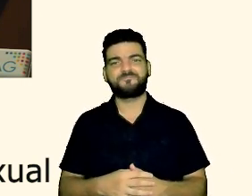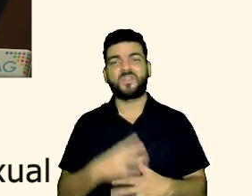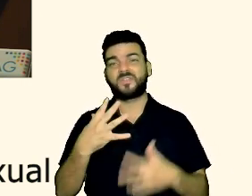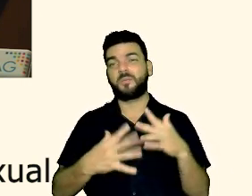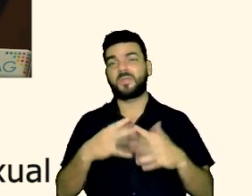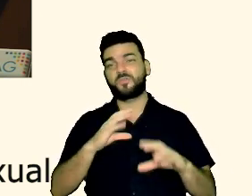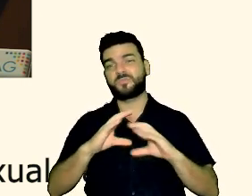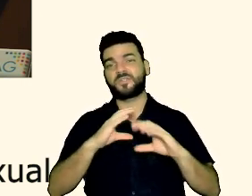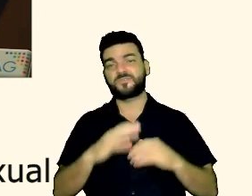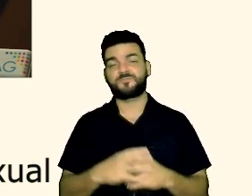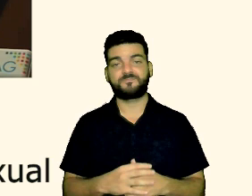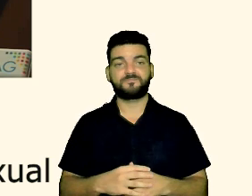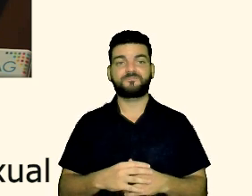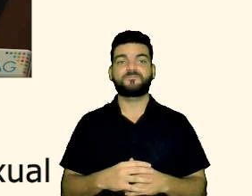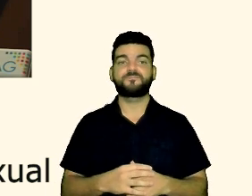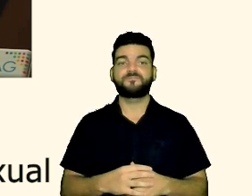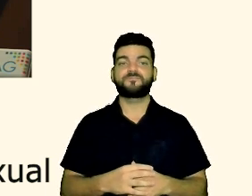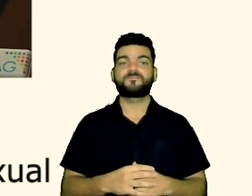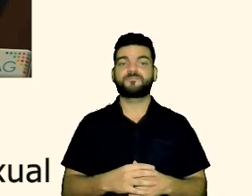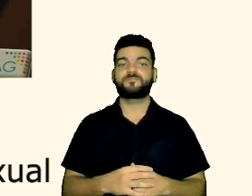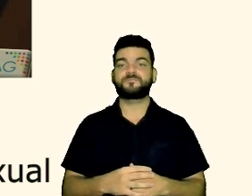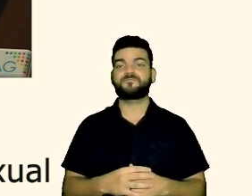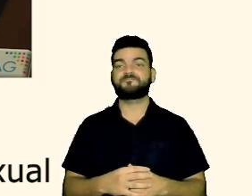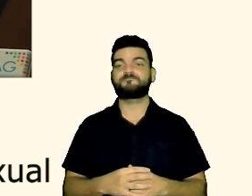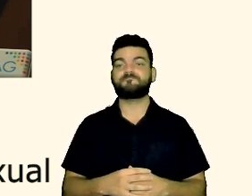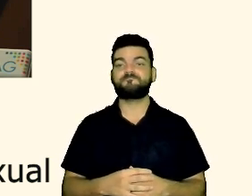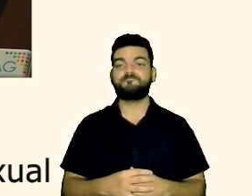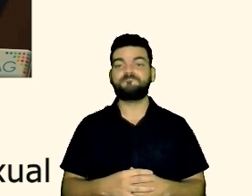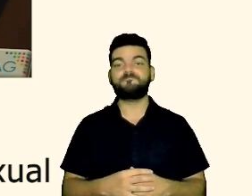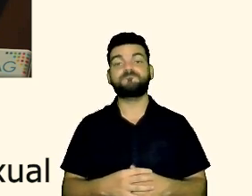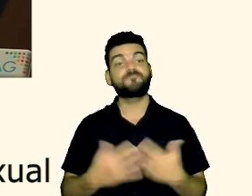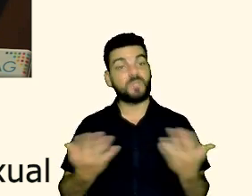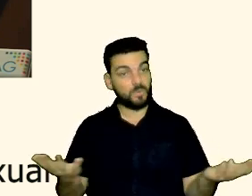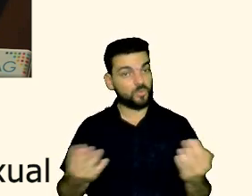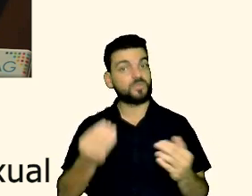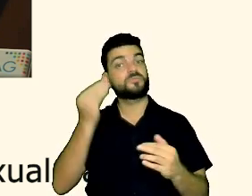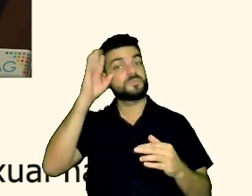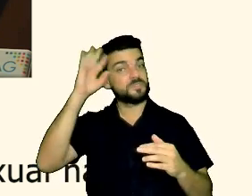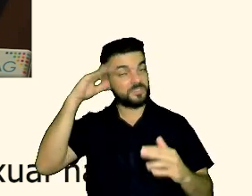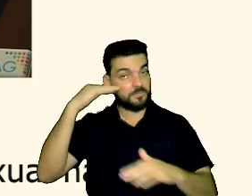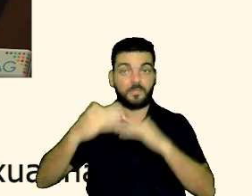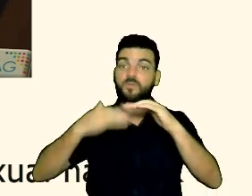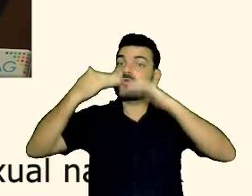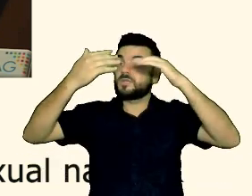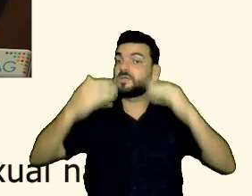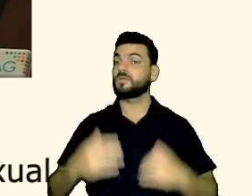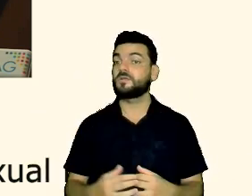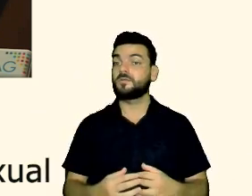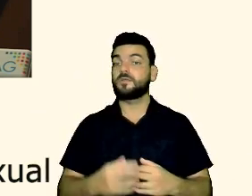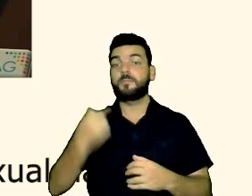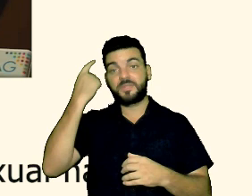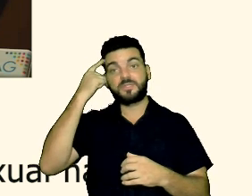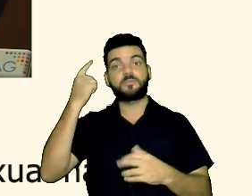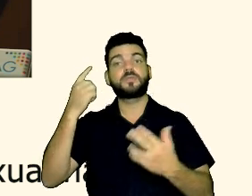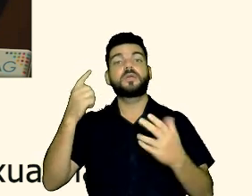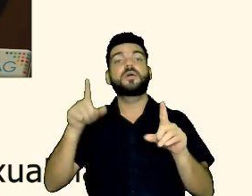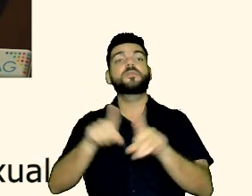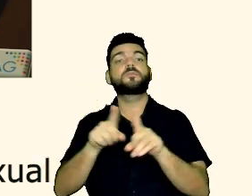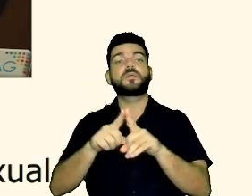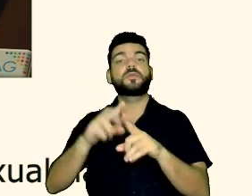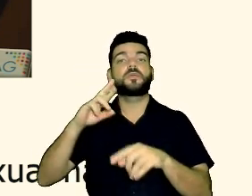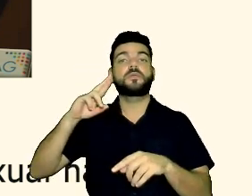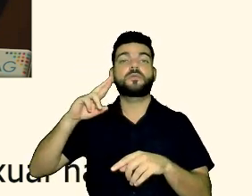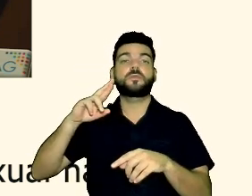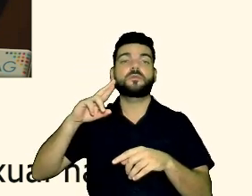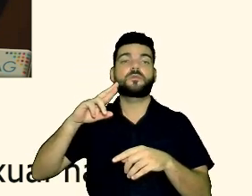outro patamar de reflexão e trazer as rotinas também. Então, se há uma fofoca, se houve alguma